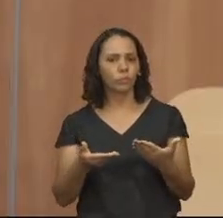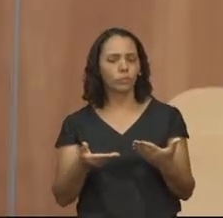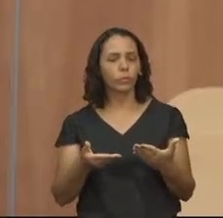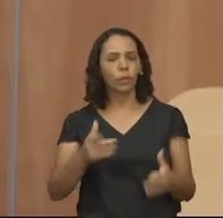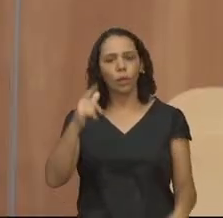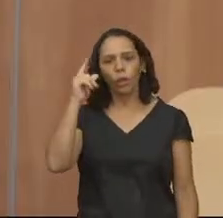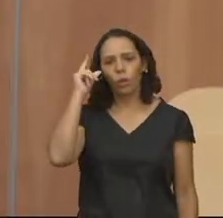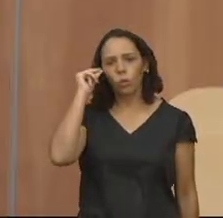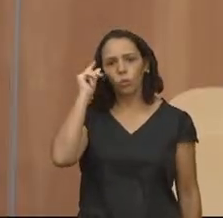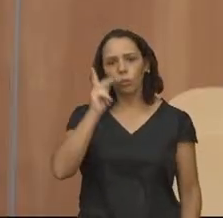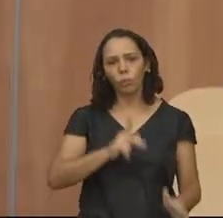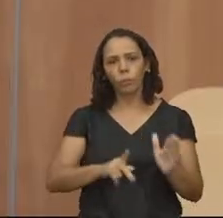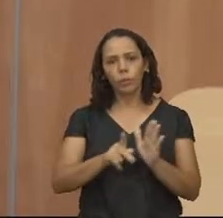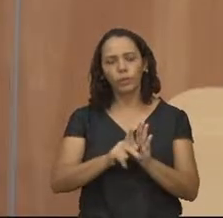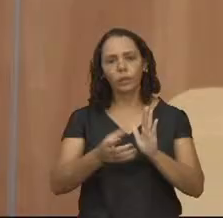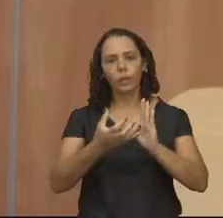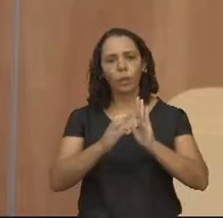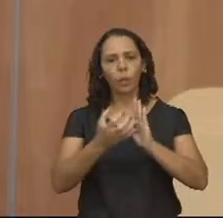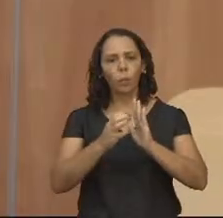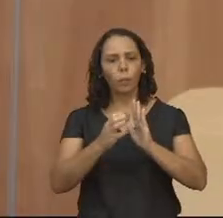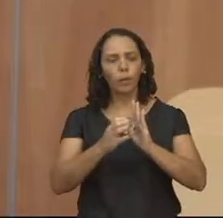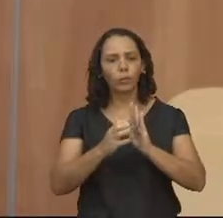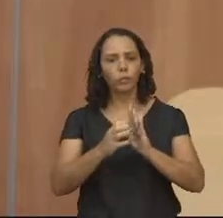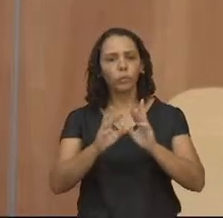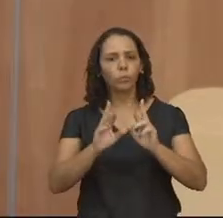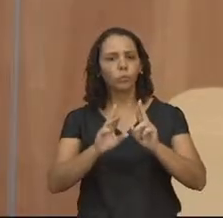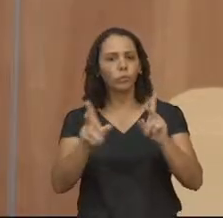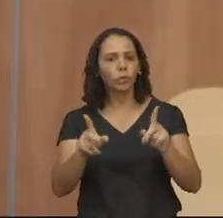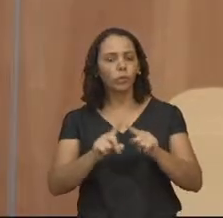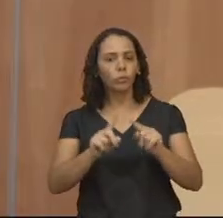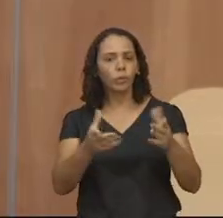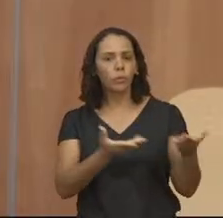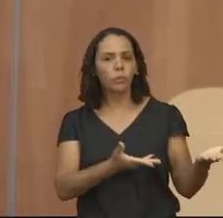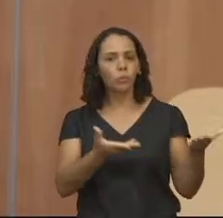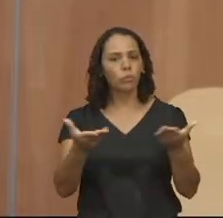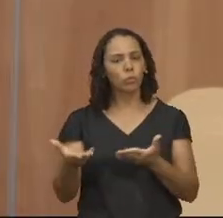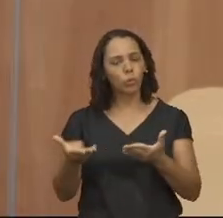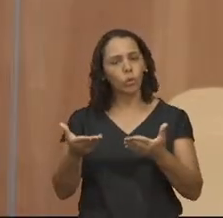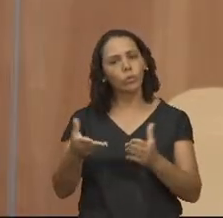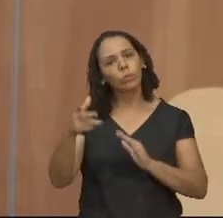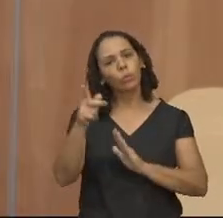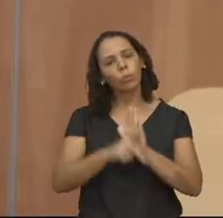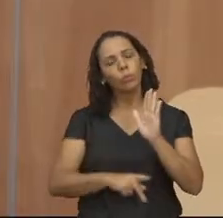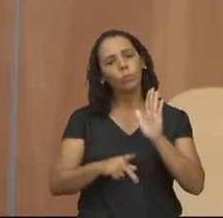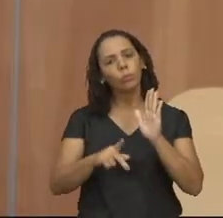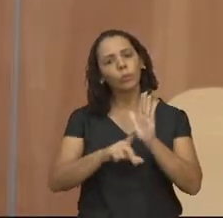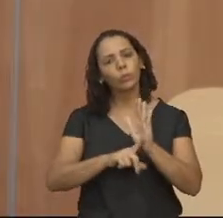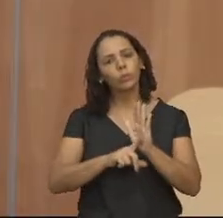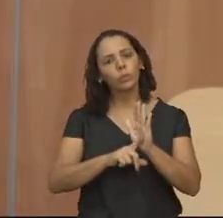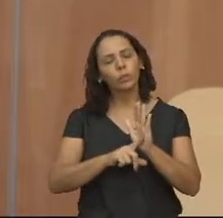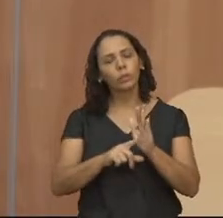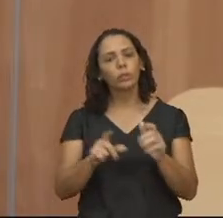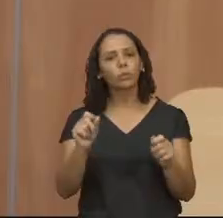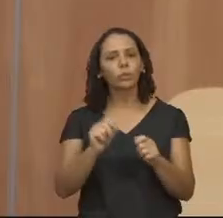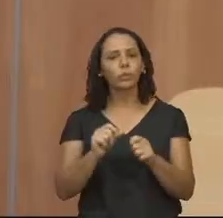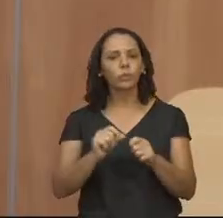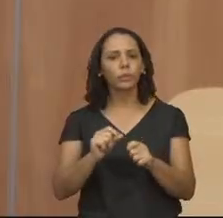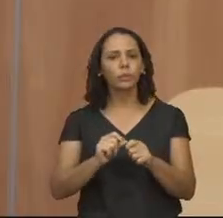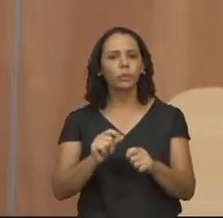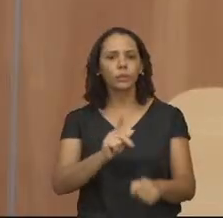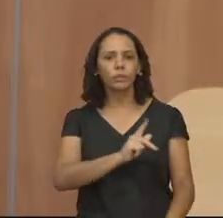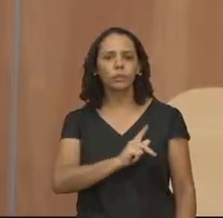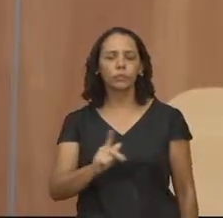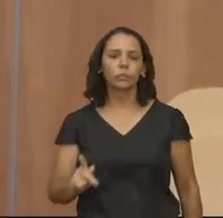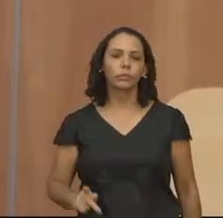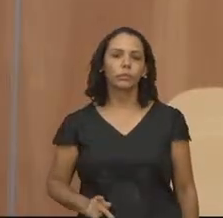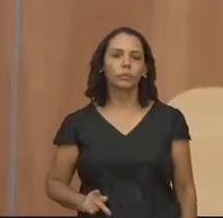partido, digamos assim, da direita, mas trouxe para essa casa um projeto que foi feito por um presidente que é da